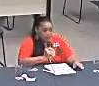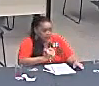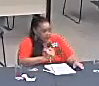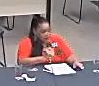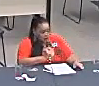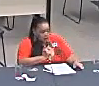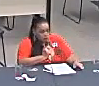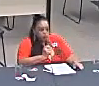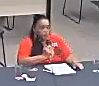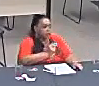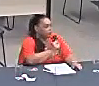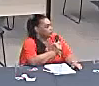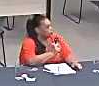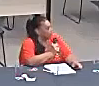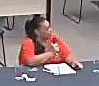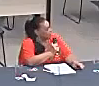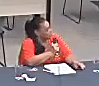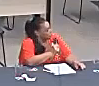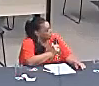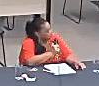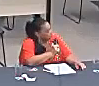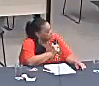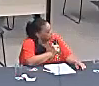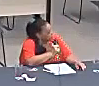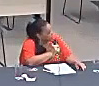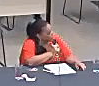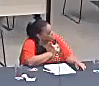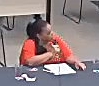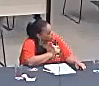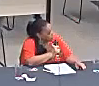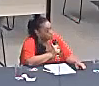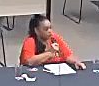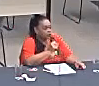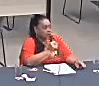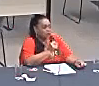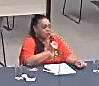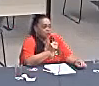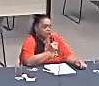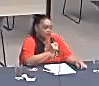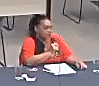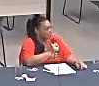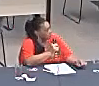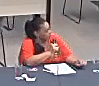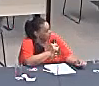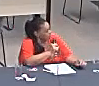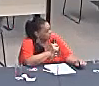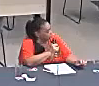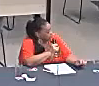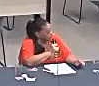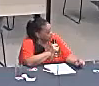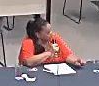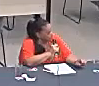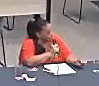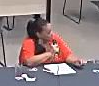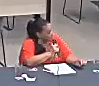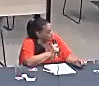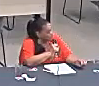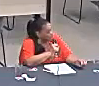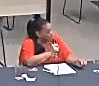favor. Doutor Maurício, essa sugestão que o senhor colocou aí junto com o deputado sobre a questão dos